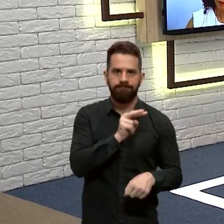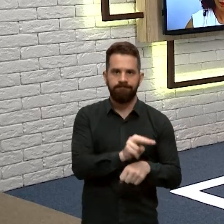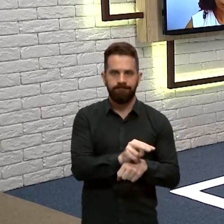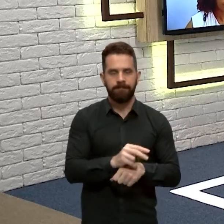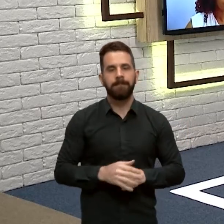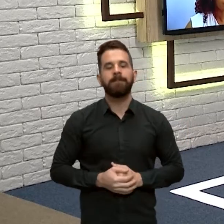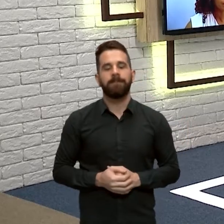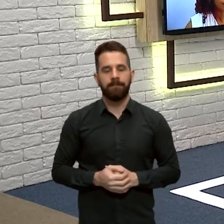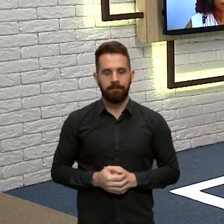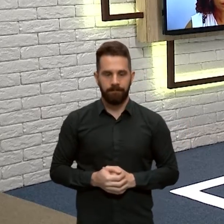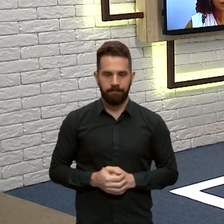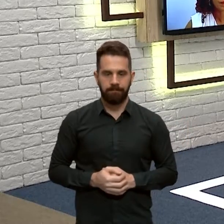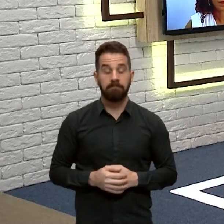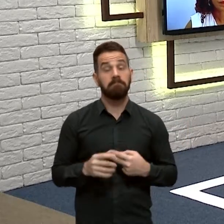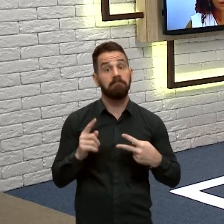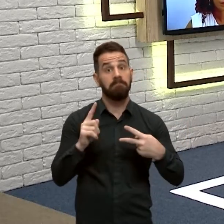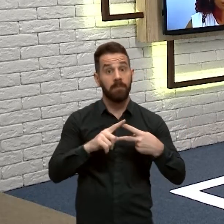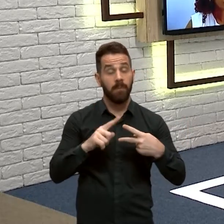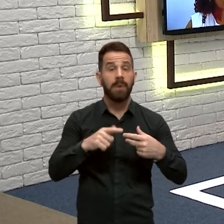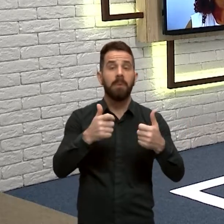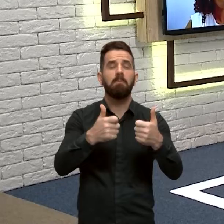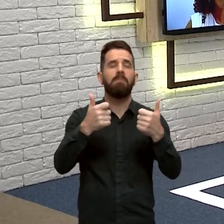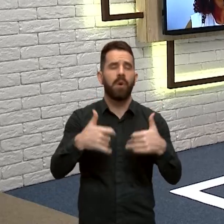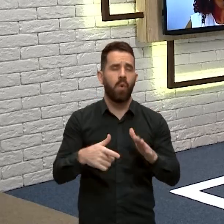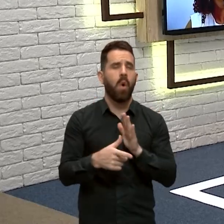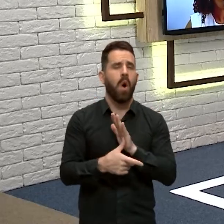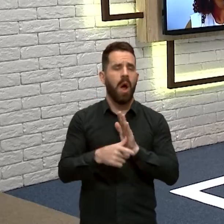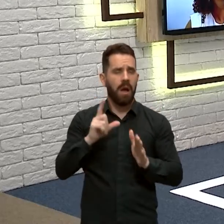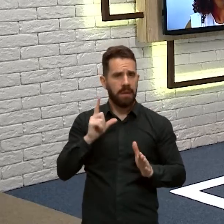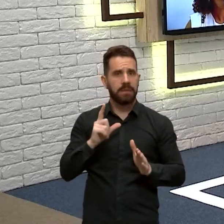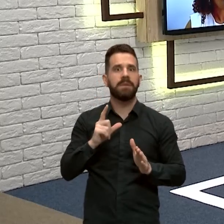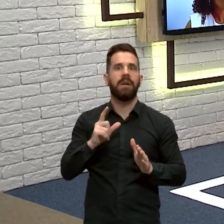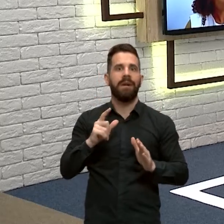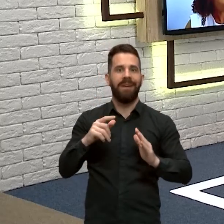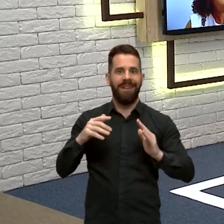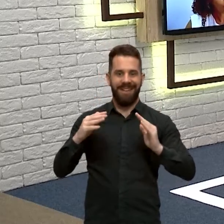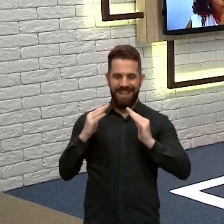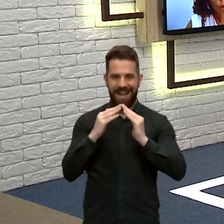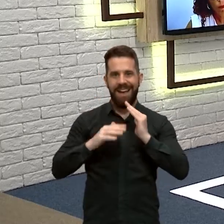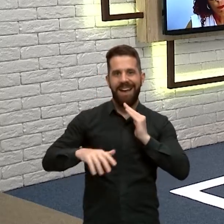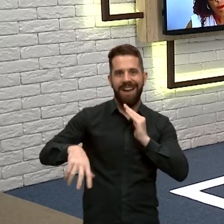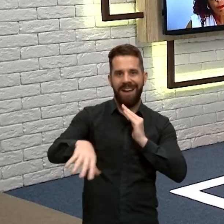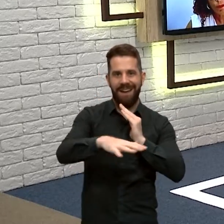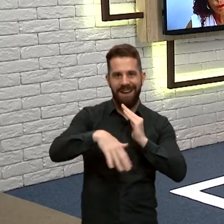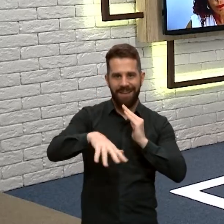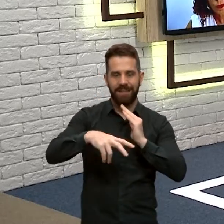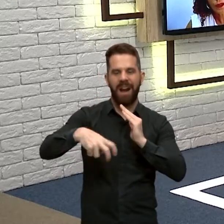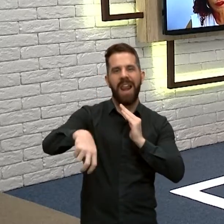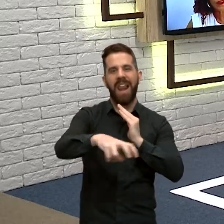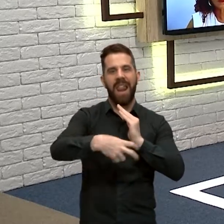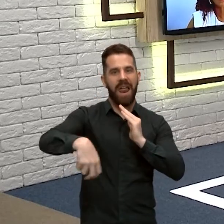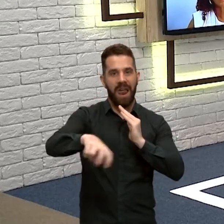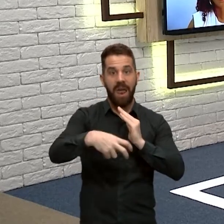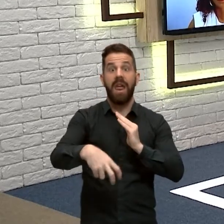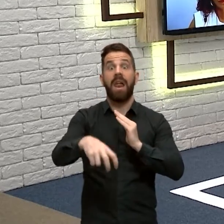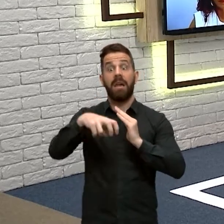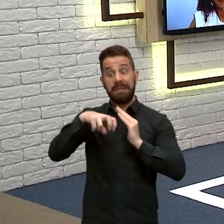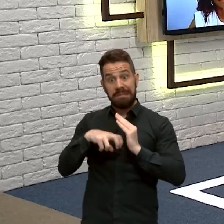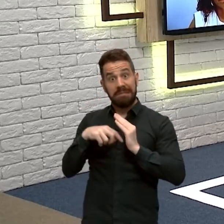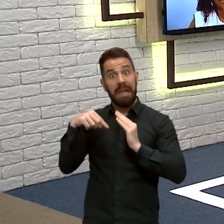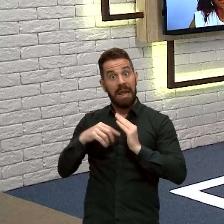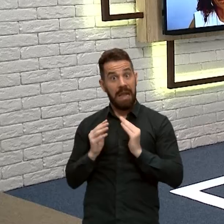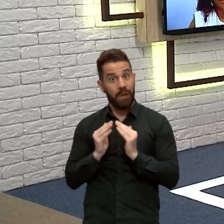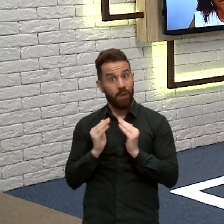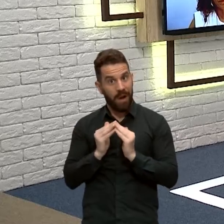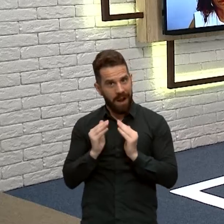você falou muito dos animais que foram trazidos dos quintais para dentro de casa, e hoje a relação com os animais é muito diferente.